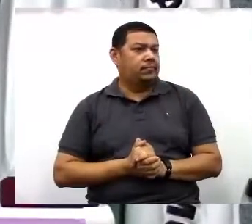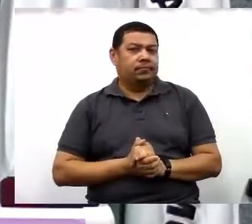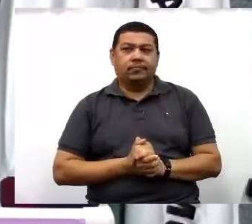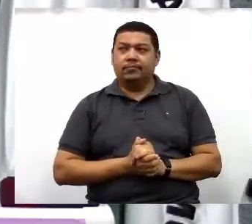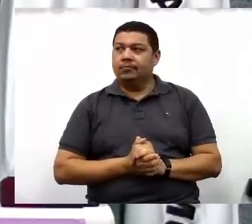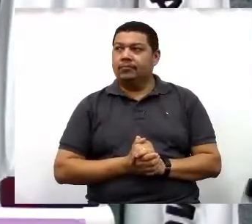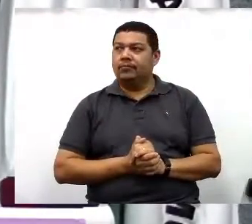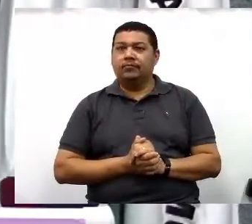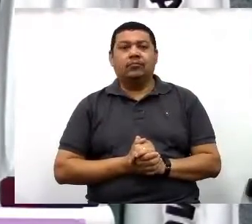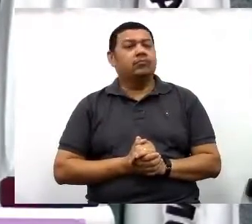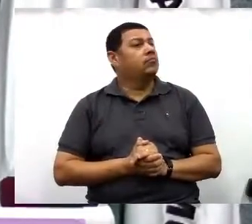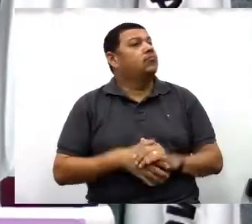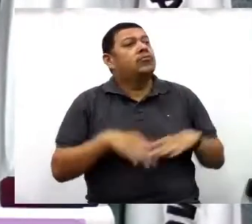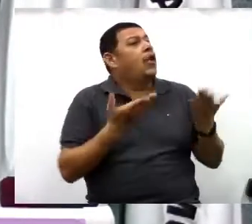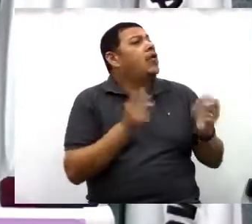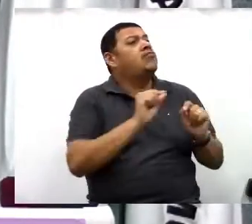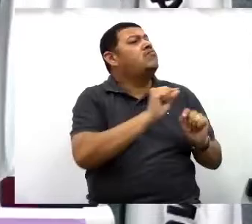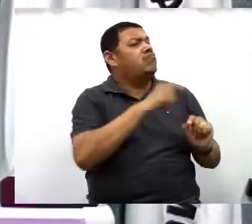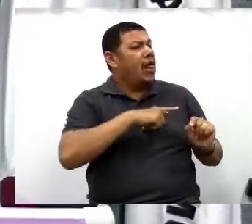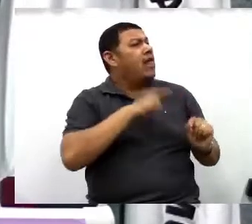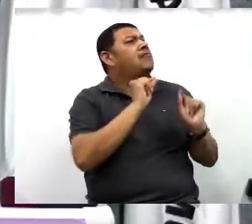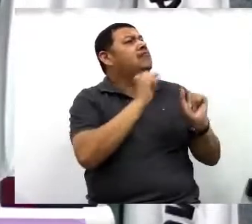O que eu vou fazer?